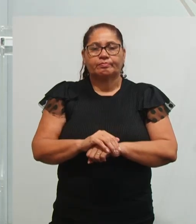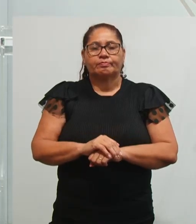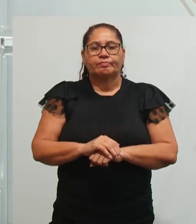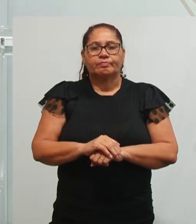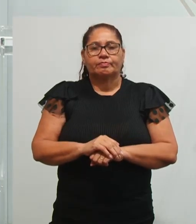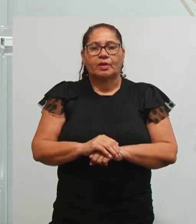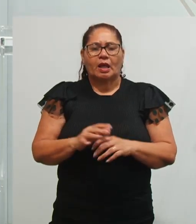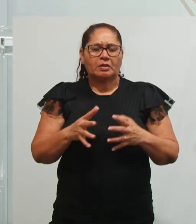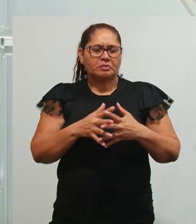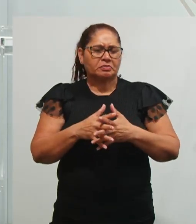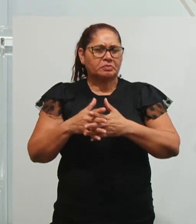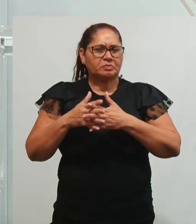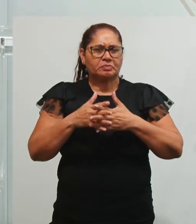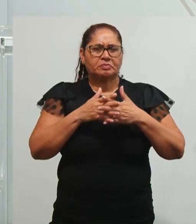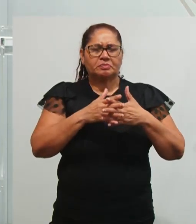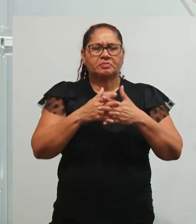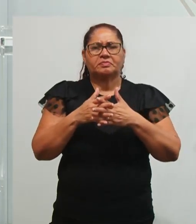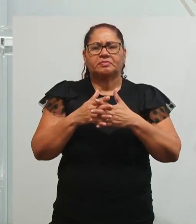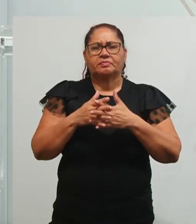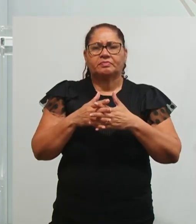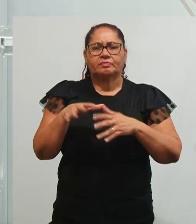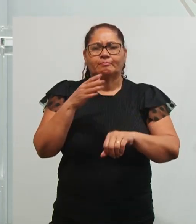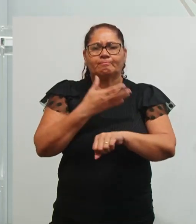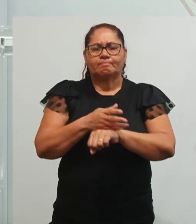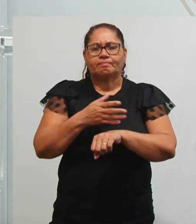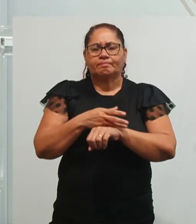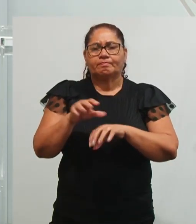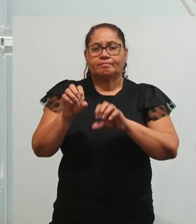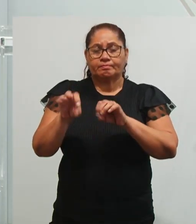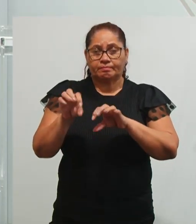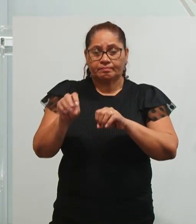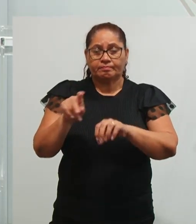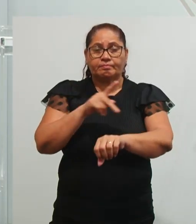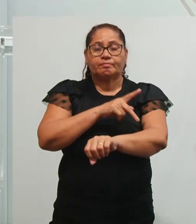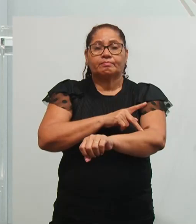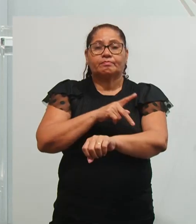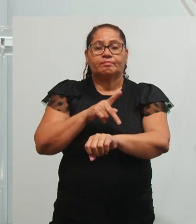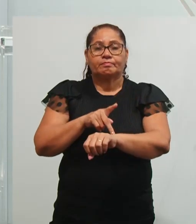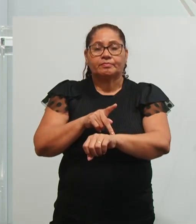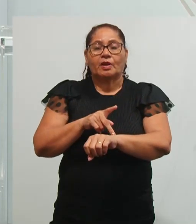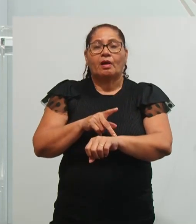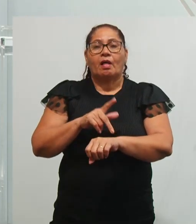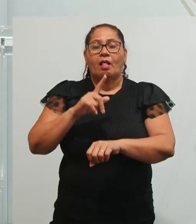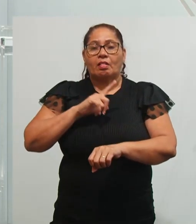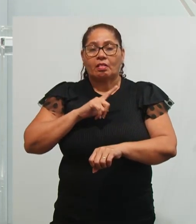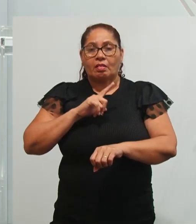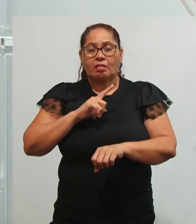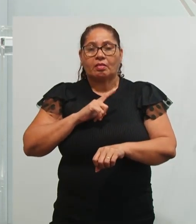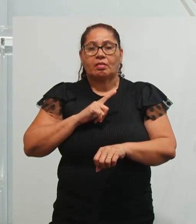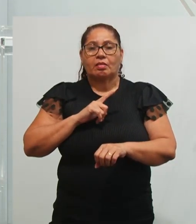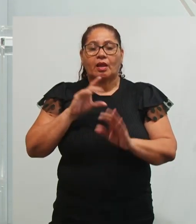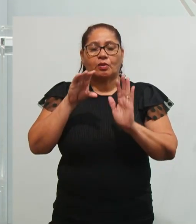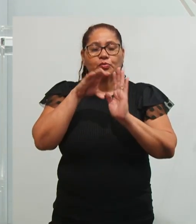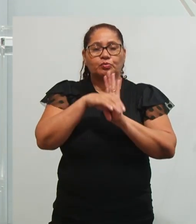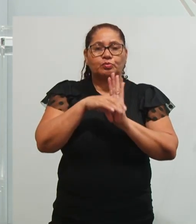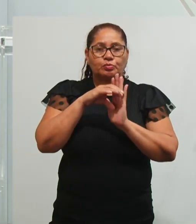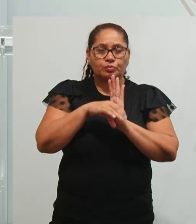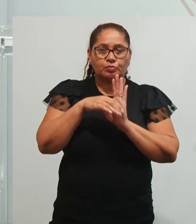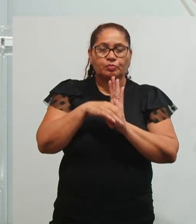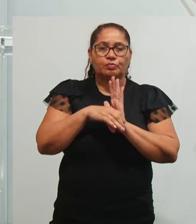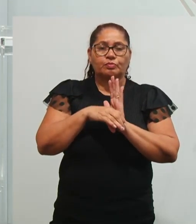confundem quase com a prática educativa. Mas a intervenção pedagógica, ela tem mais esse conceito, ou talvez